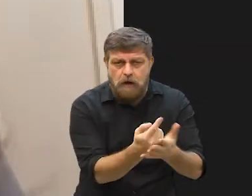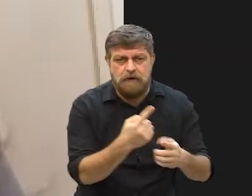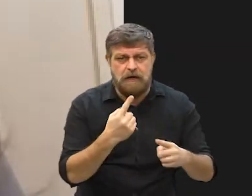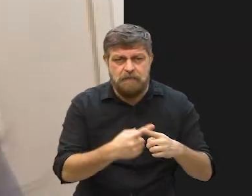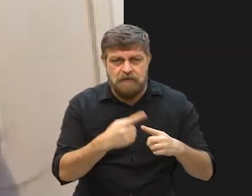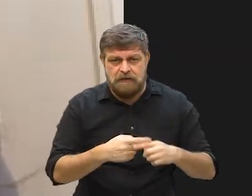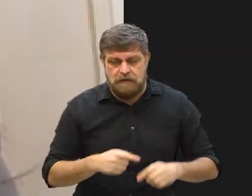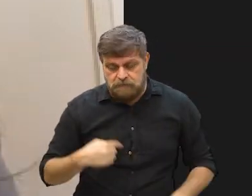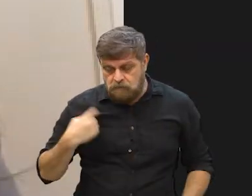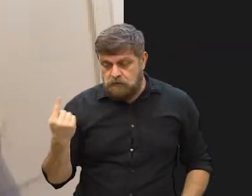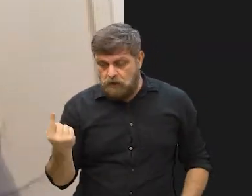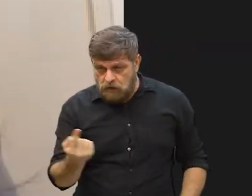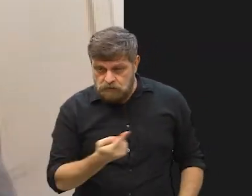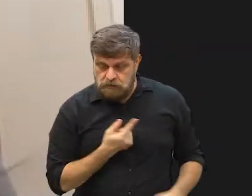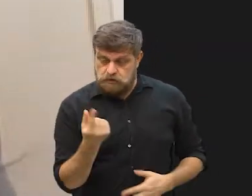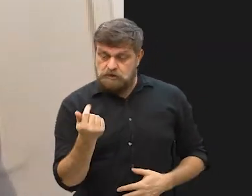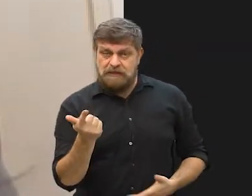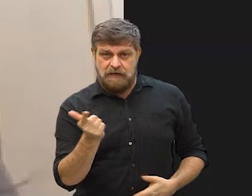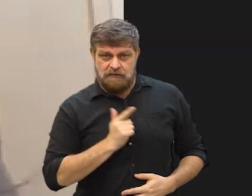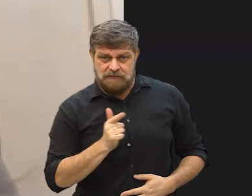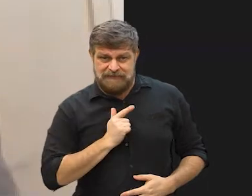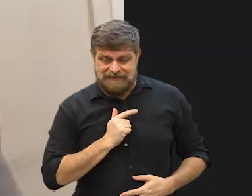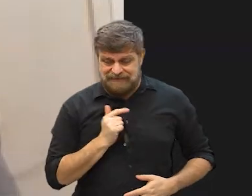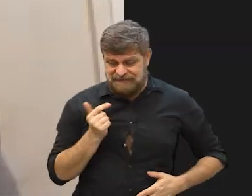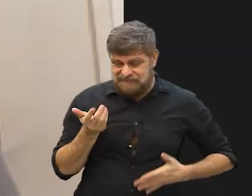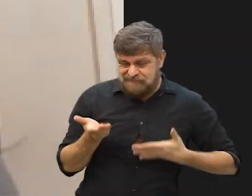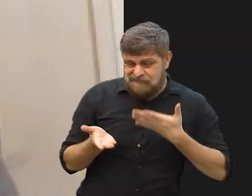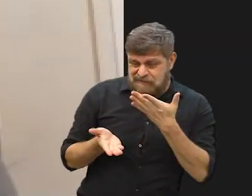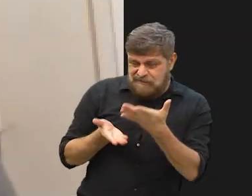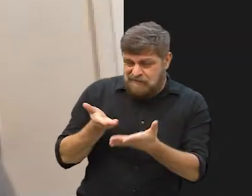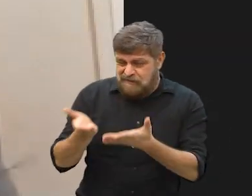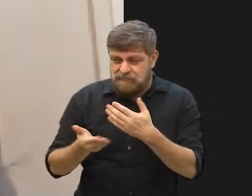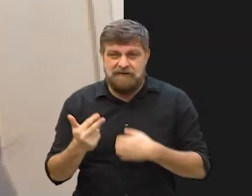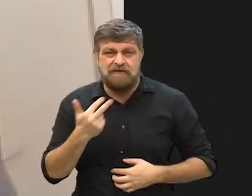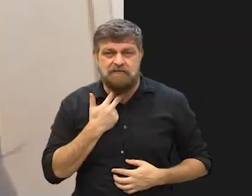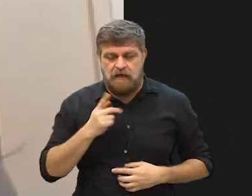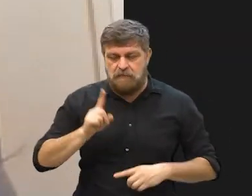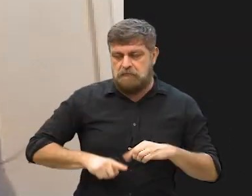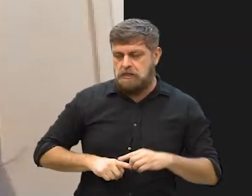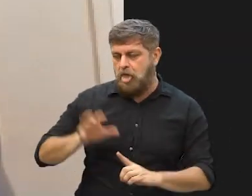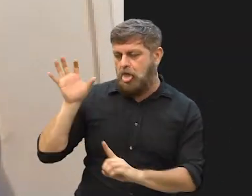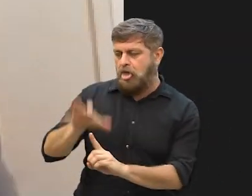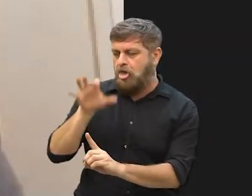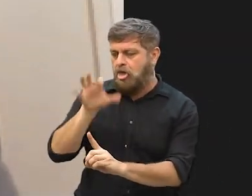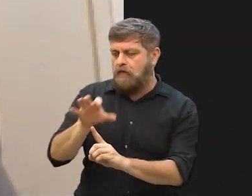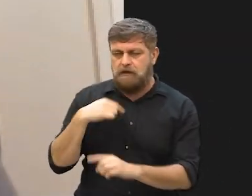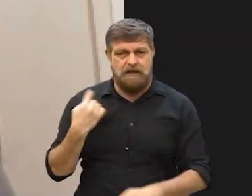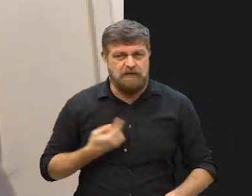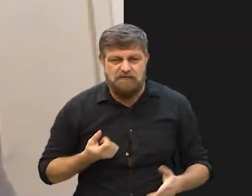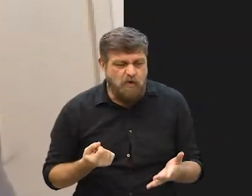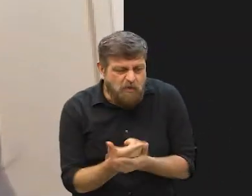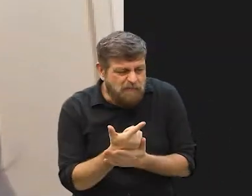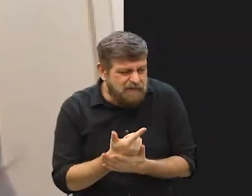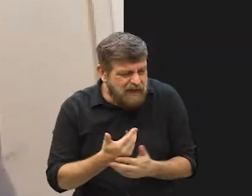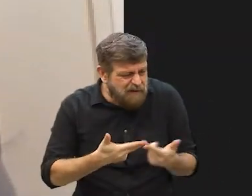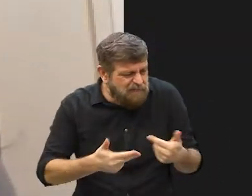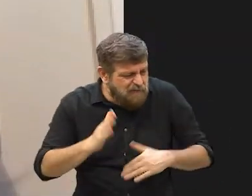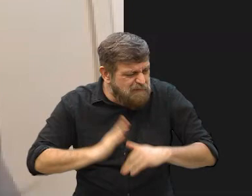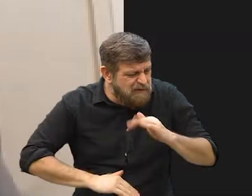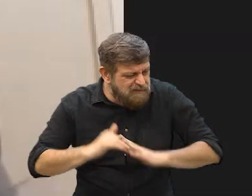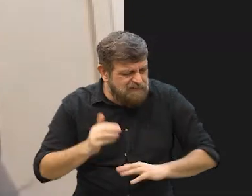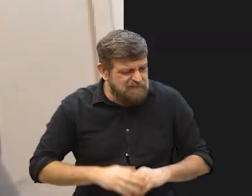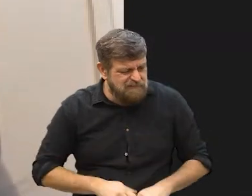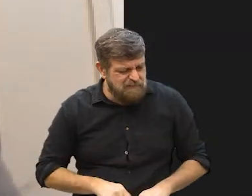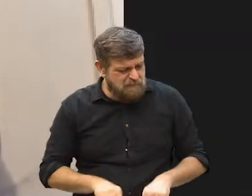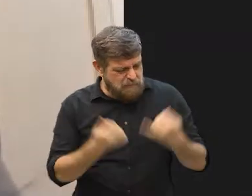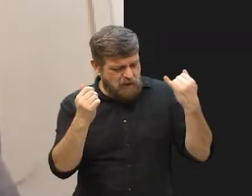são um público consumidor, e às vezes é o tratamento, e não adianta querer empurrar as coisas, nós não vamos comprar qualquer coisa.